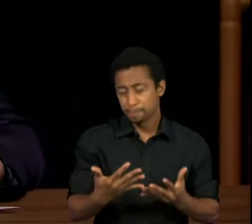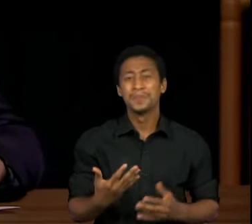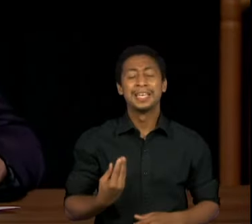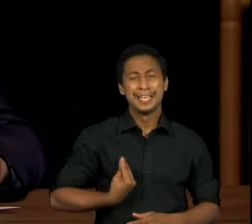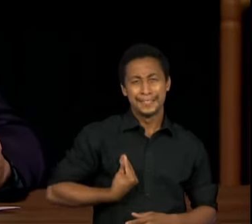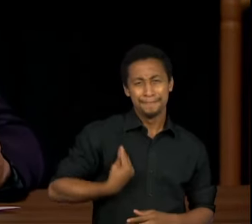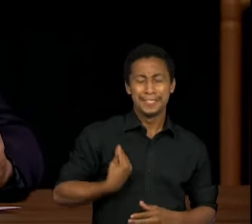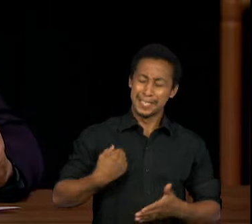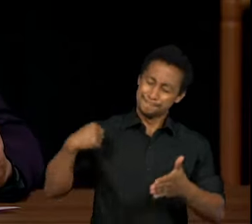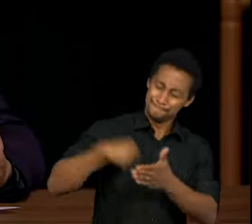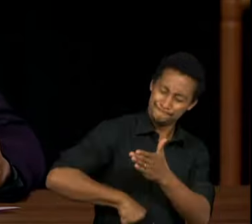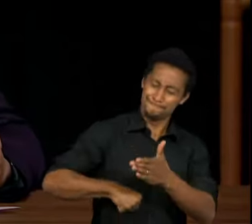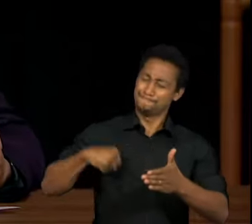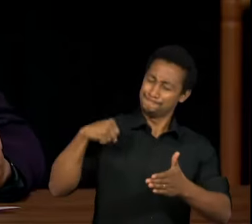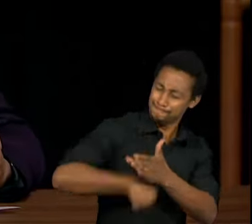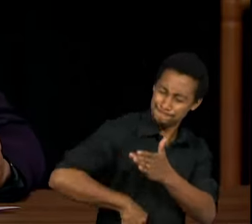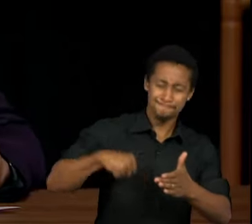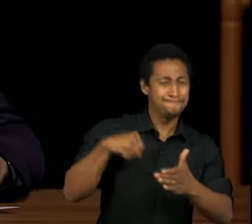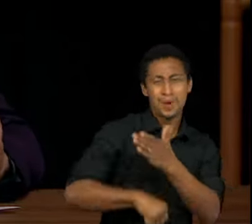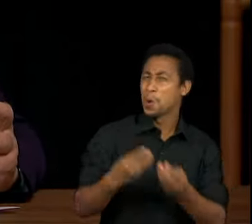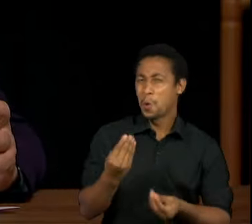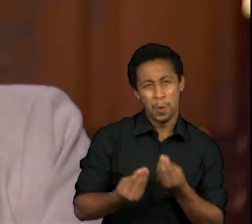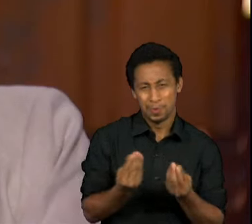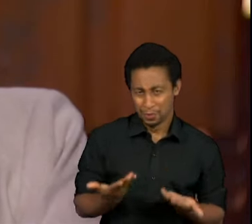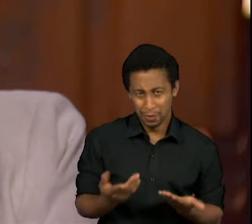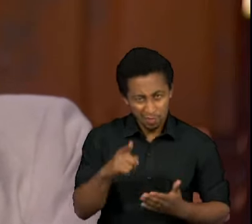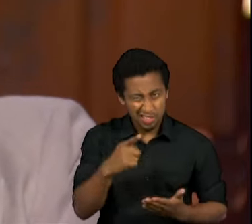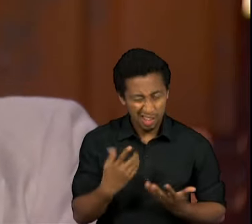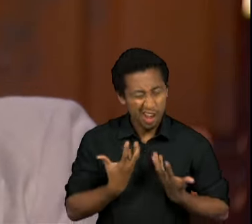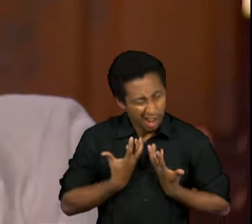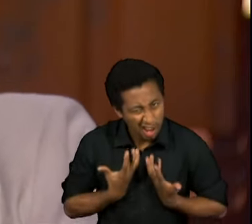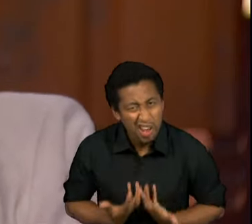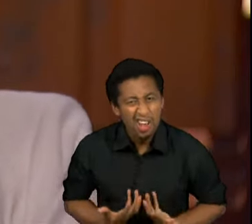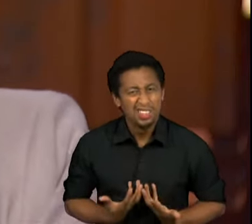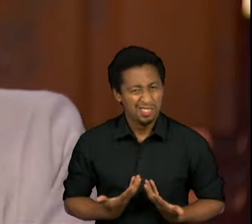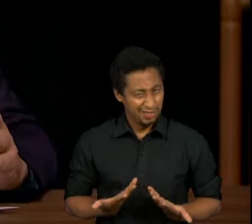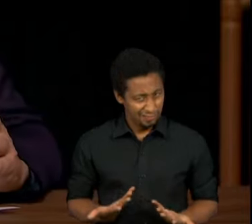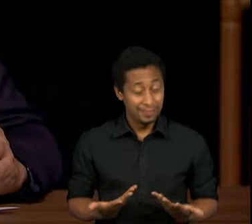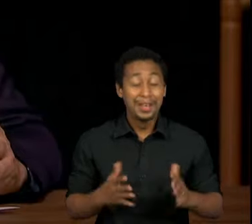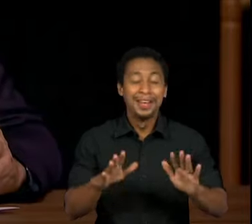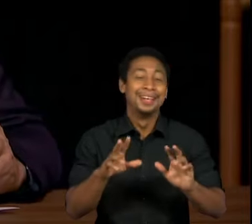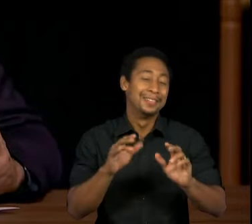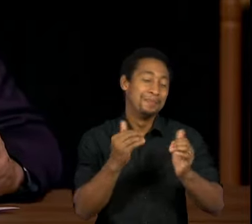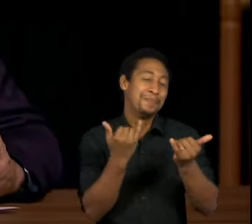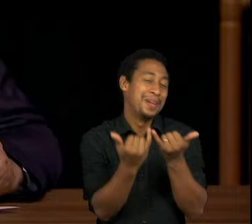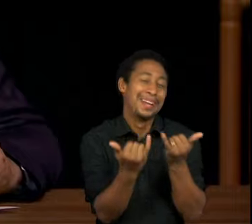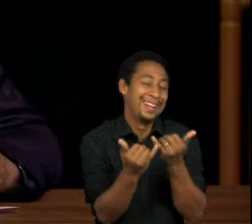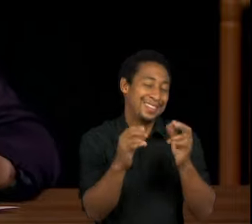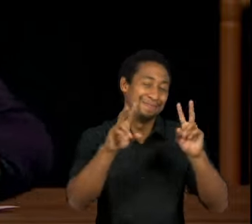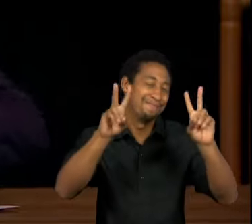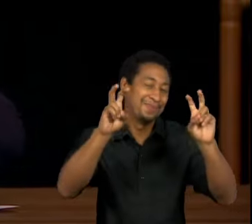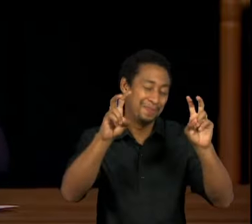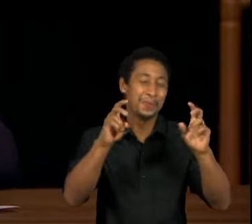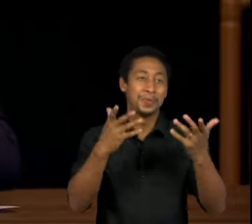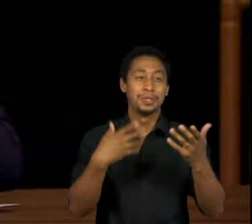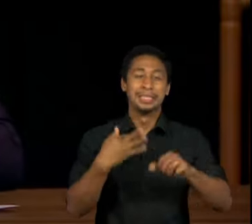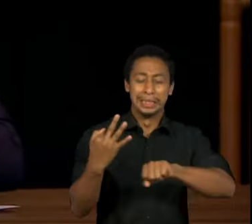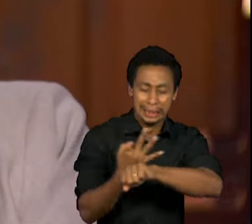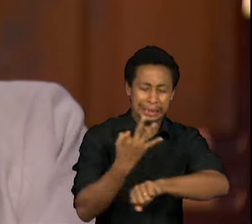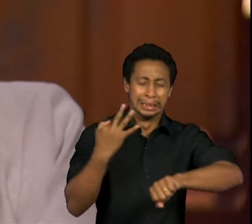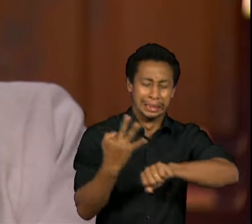trincheiras tem mora aqui cansa que nem aquele meme descansa militar não